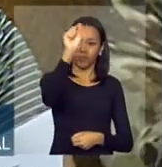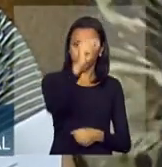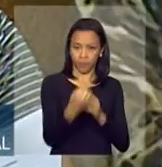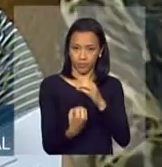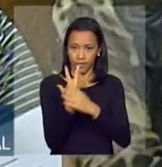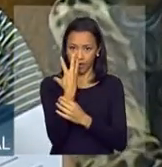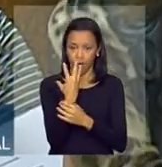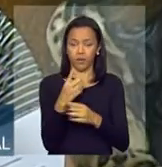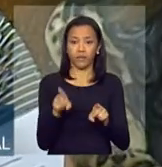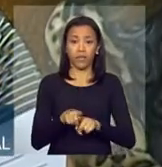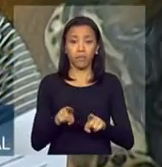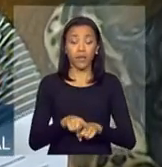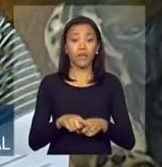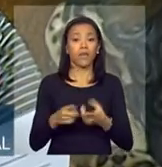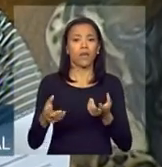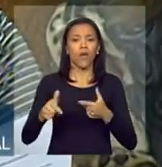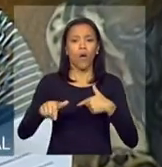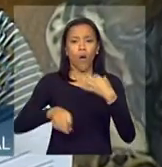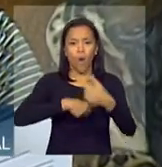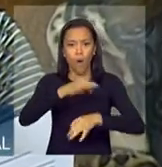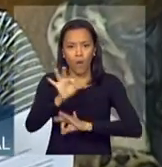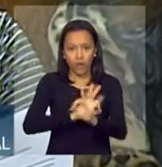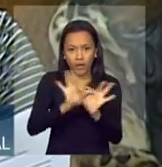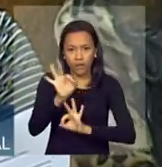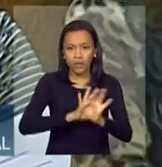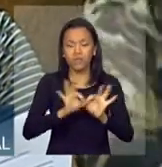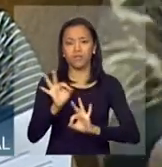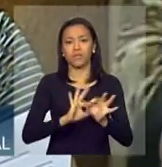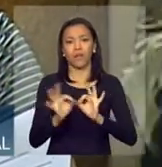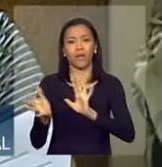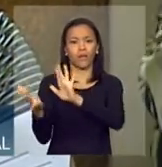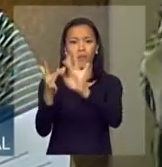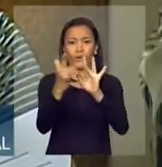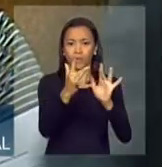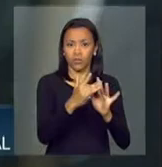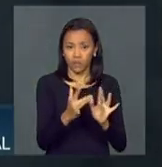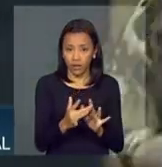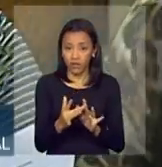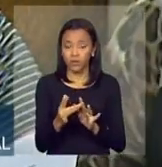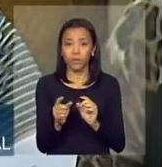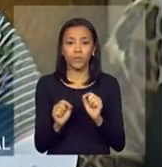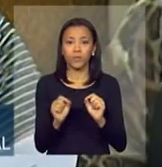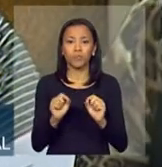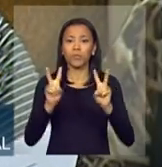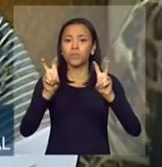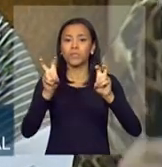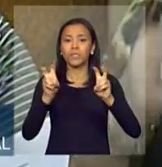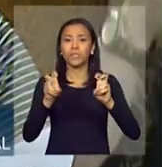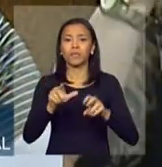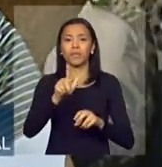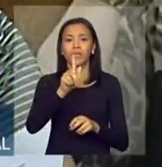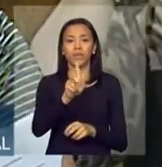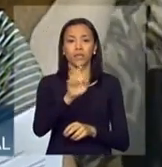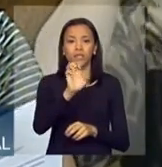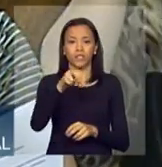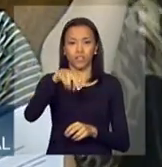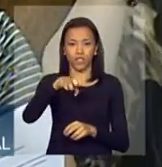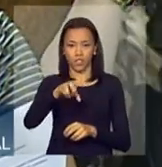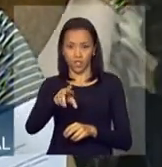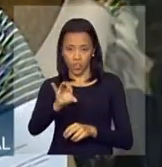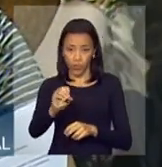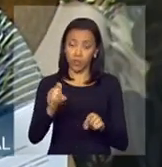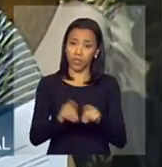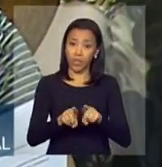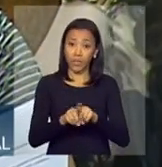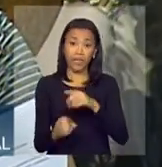Realizar atividades integradoras da conferência, da 4ª Conferência Mais 2 sobre gênero. Criar uma instância de